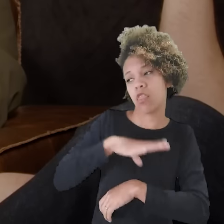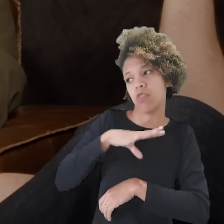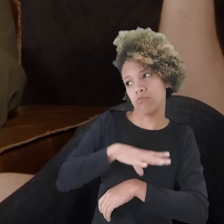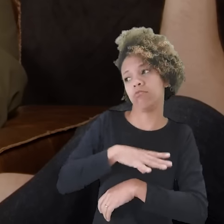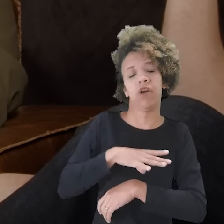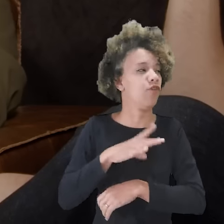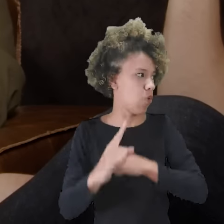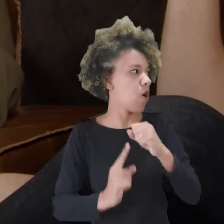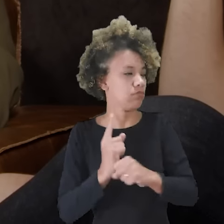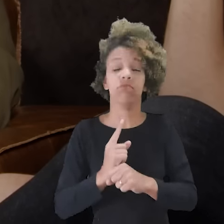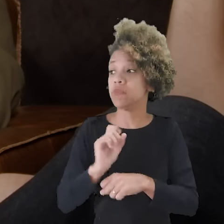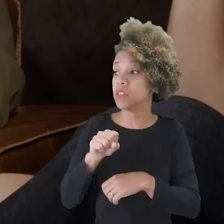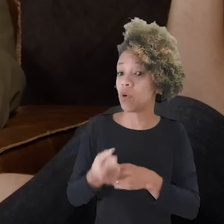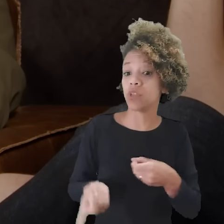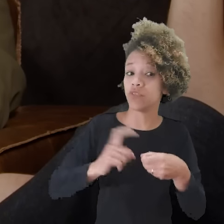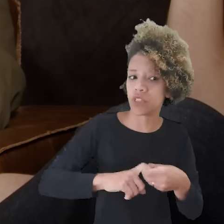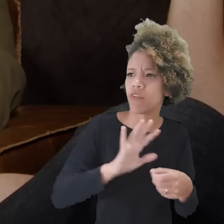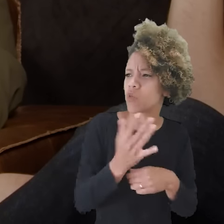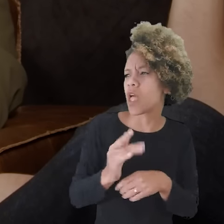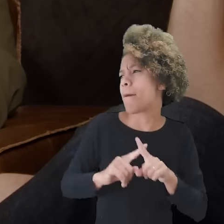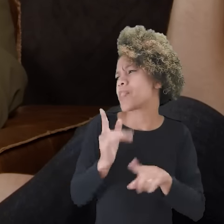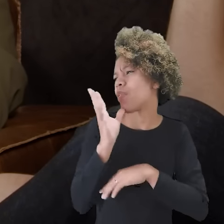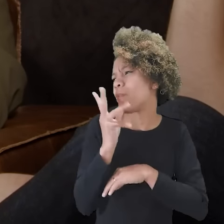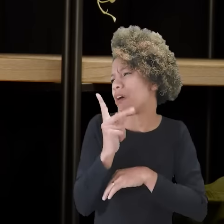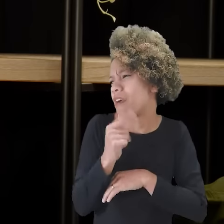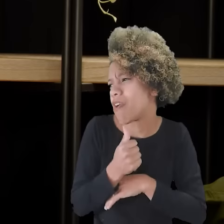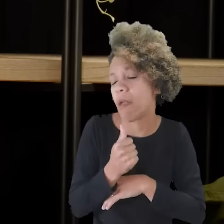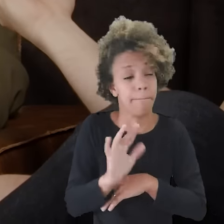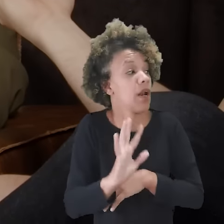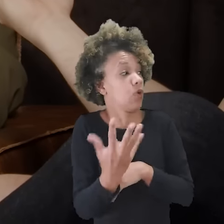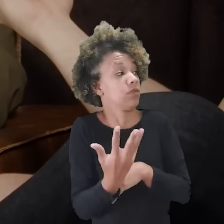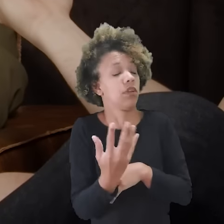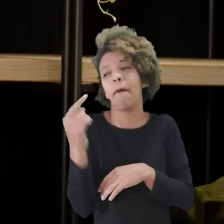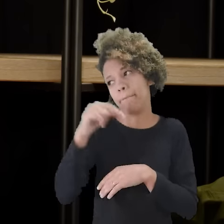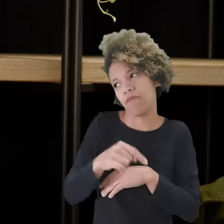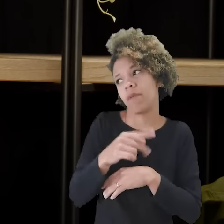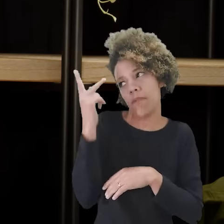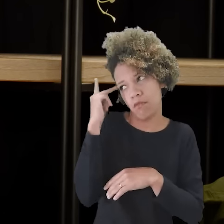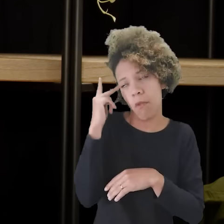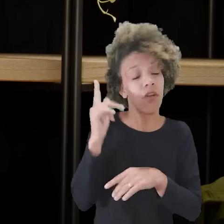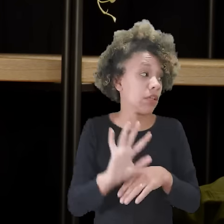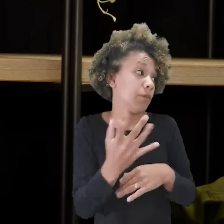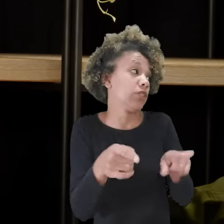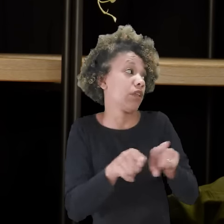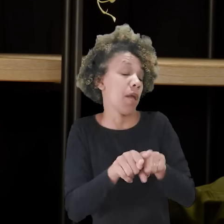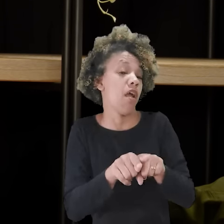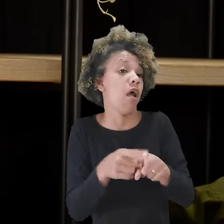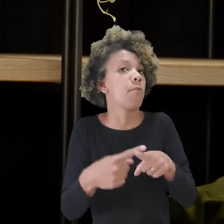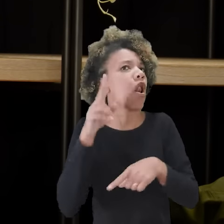em Portugal quando eu voltei já estava acontecendo eu demorei muito tempo pra pra acontecer porque